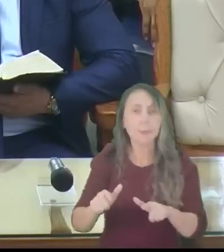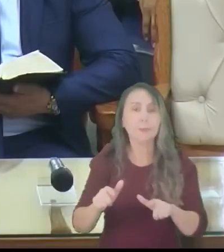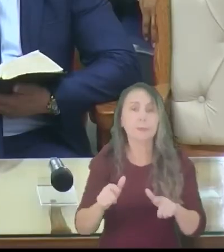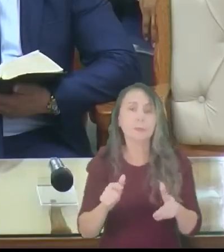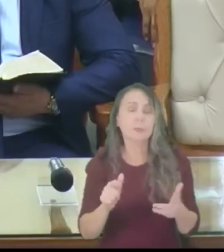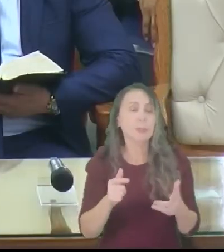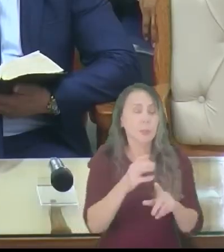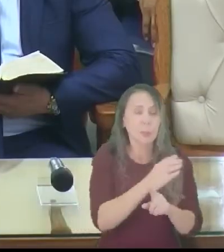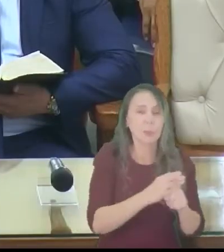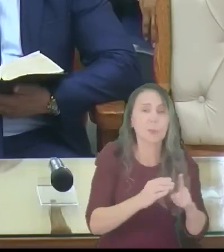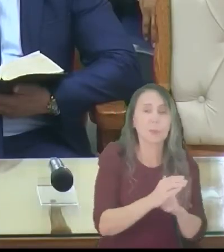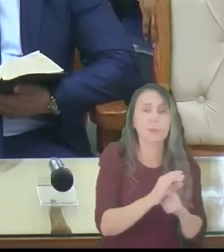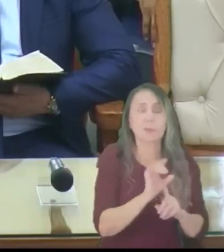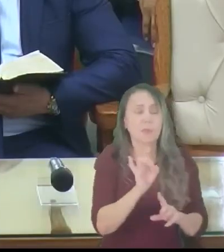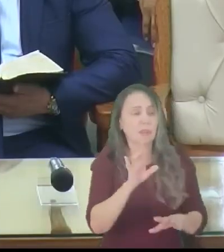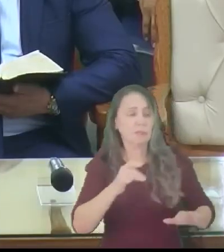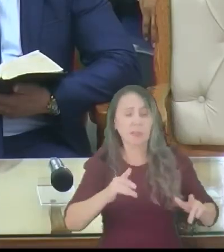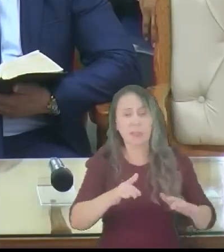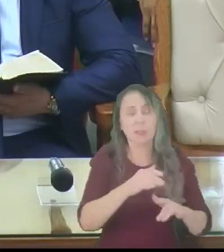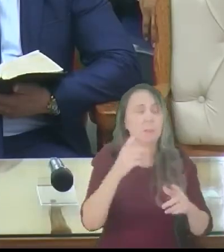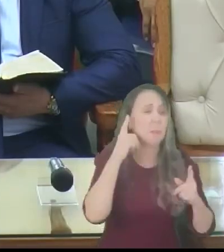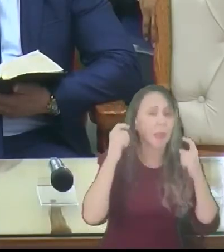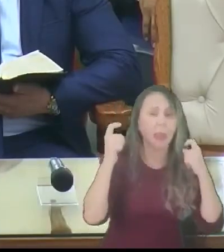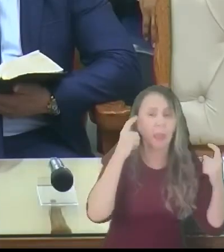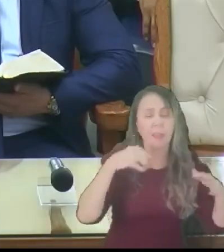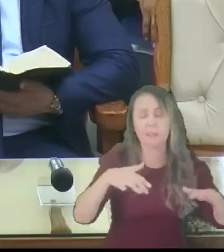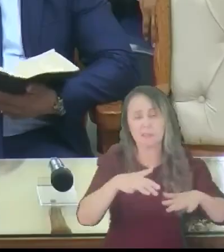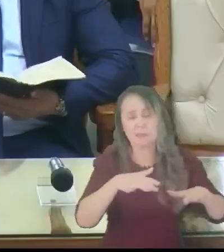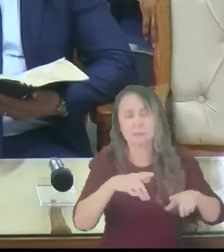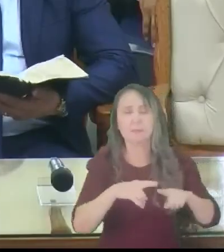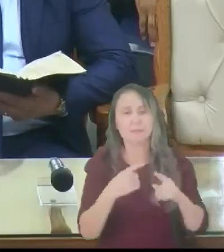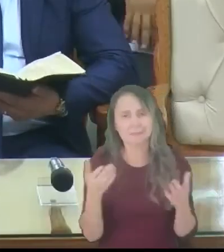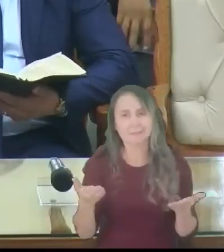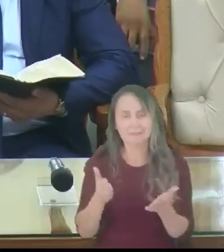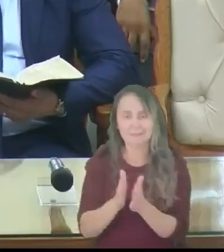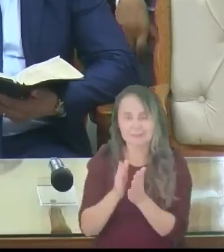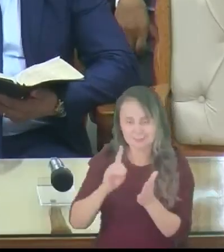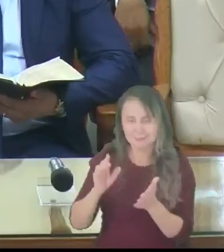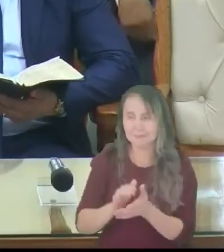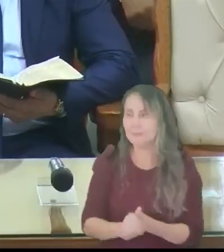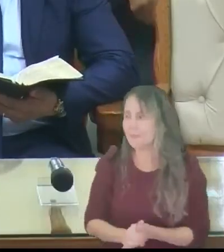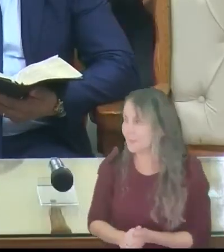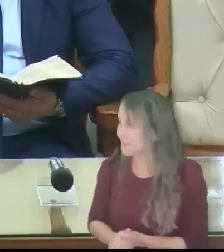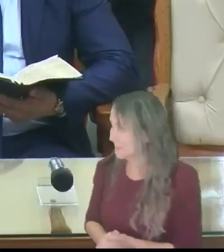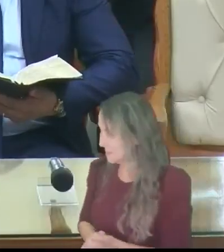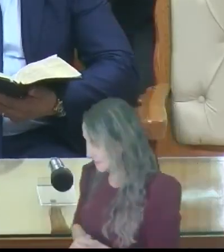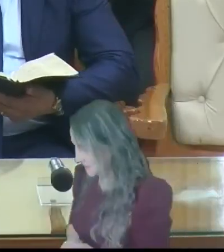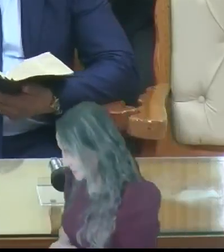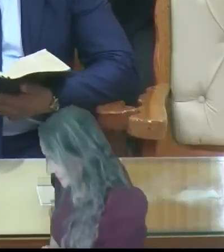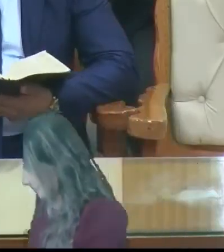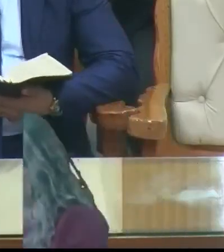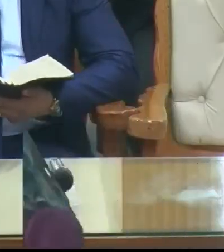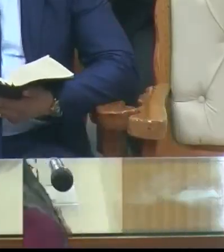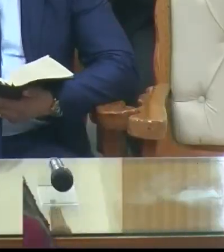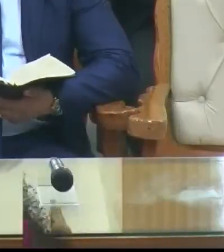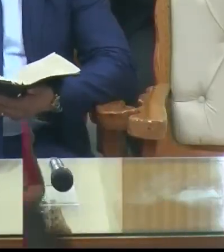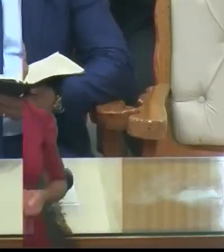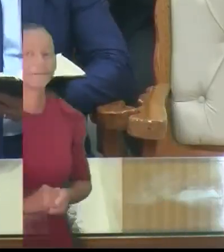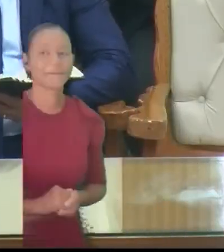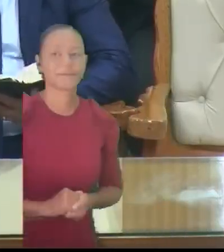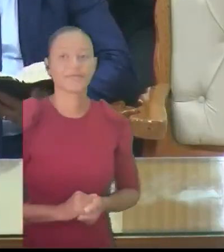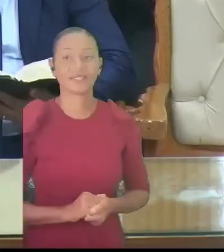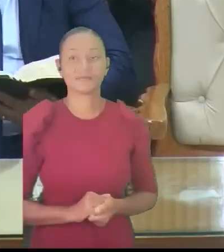auê, barulho e mais nada, né? Mas vamos à palavra de Deus. Meus irmãos, nós lemos aqui